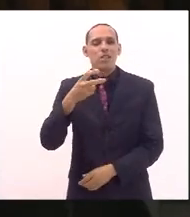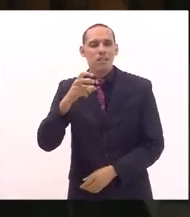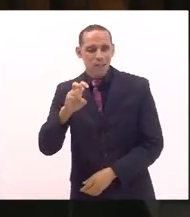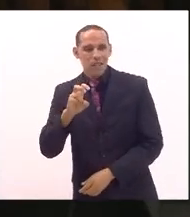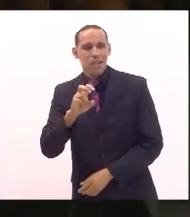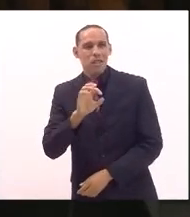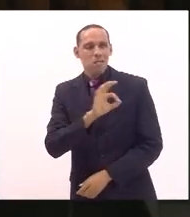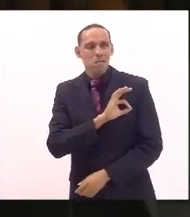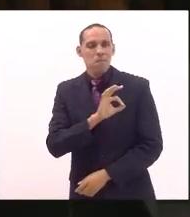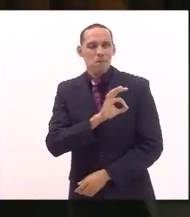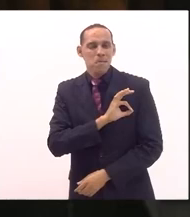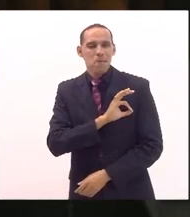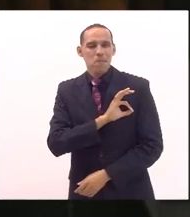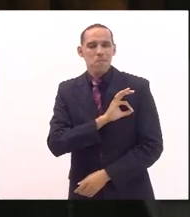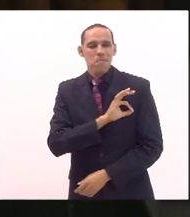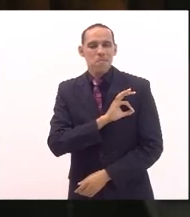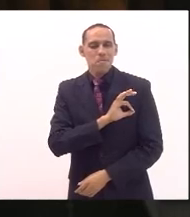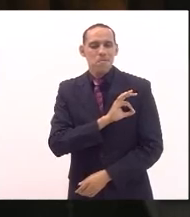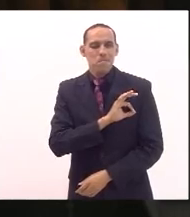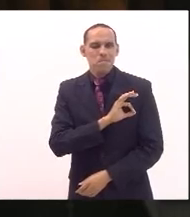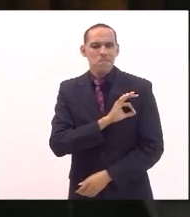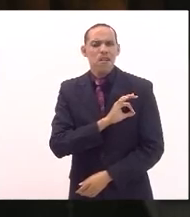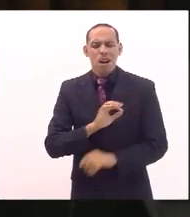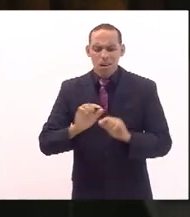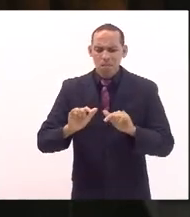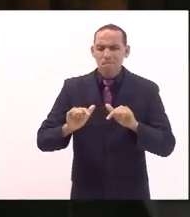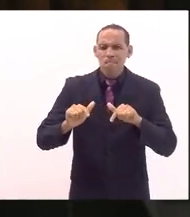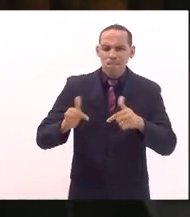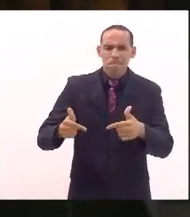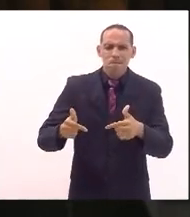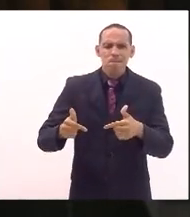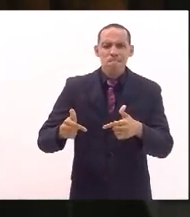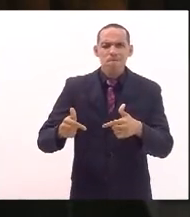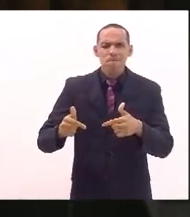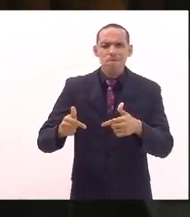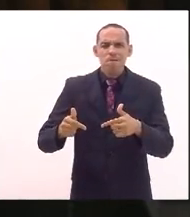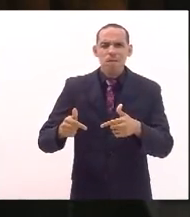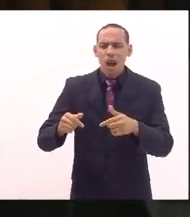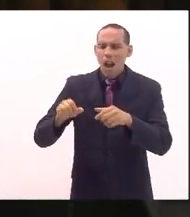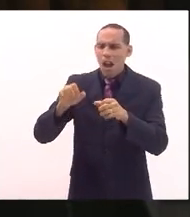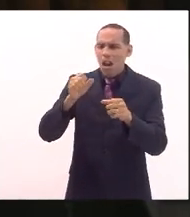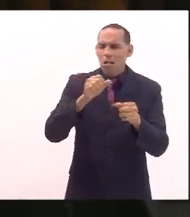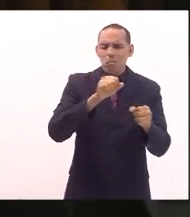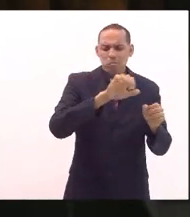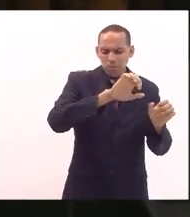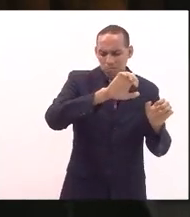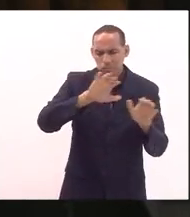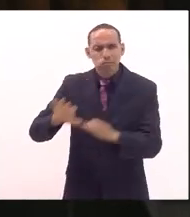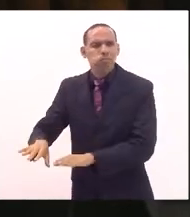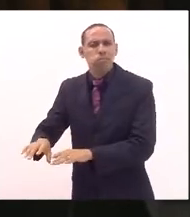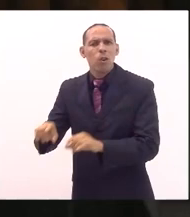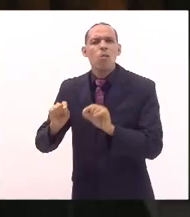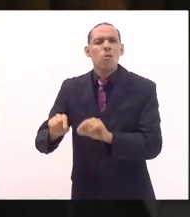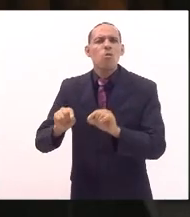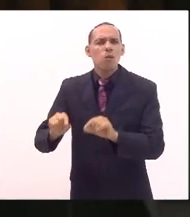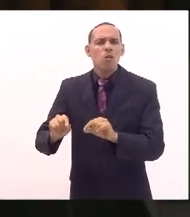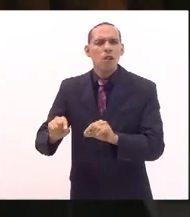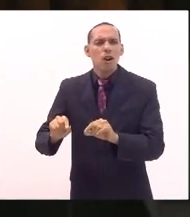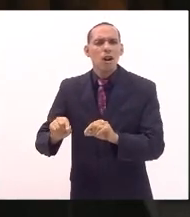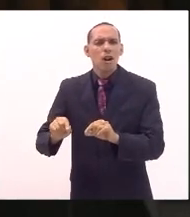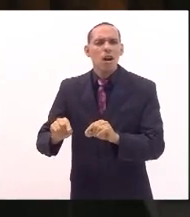polícia Salvo engano que numa são eroica derrubou aquele monumento aos vagabundos aos